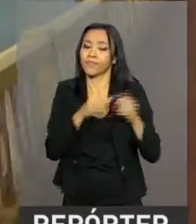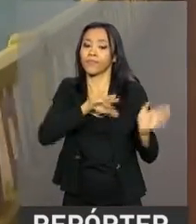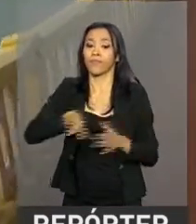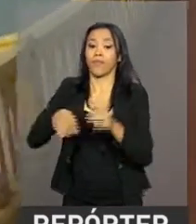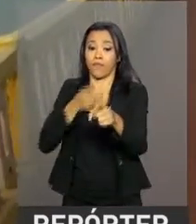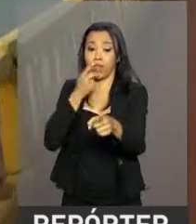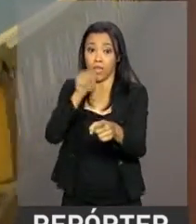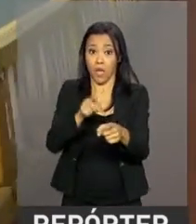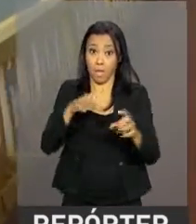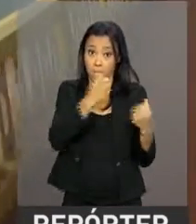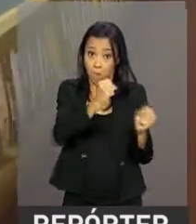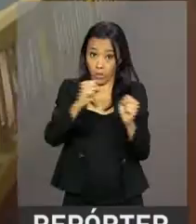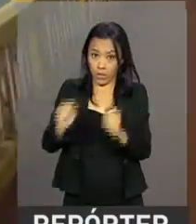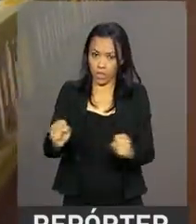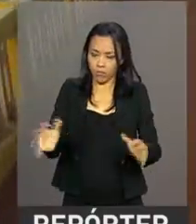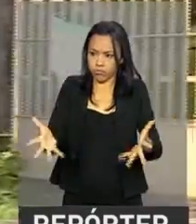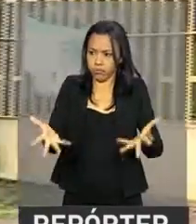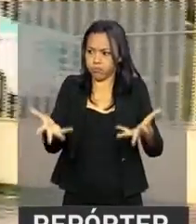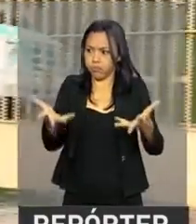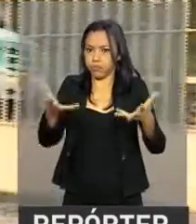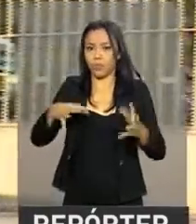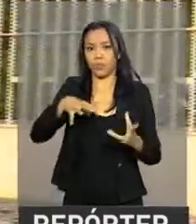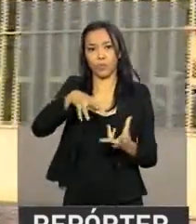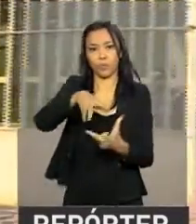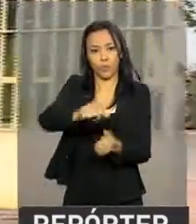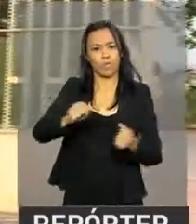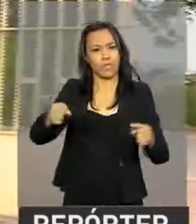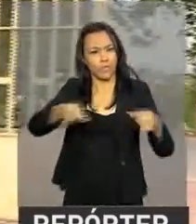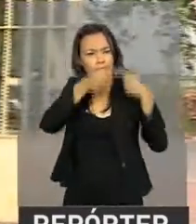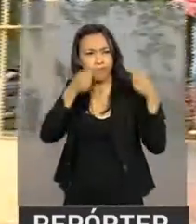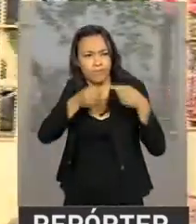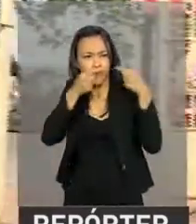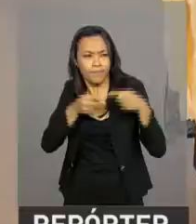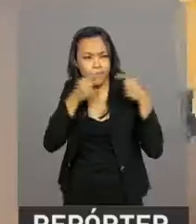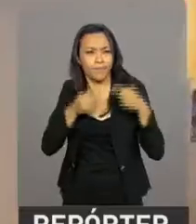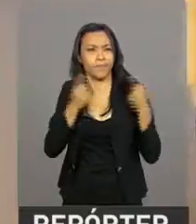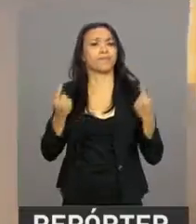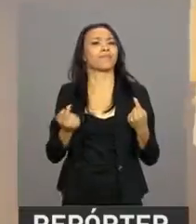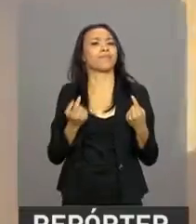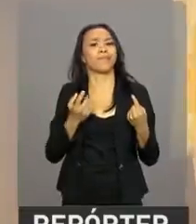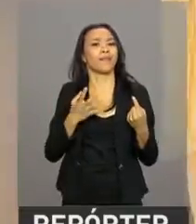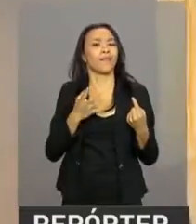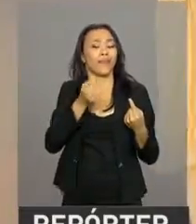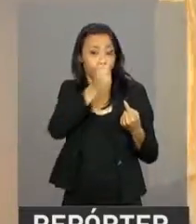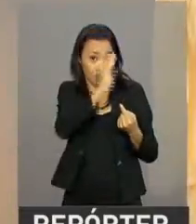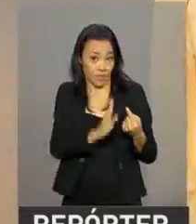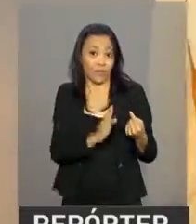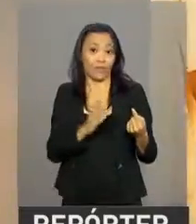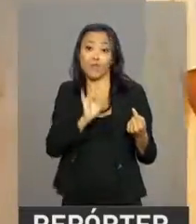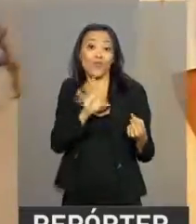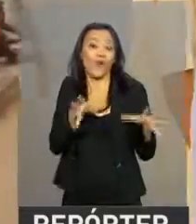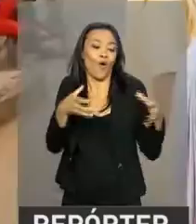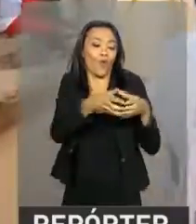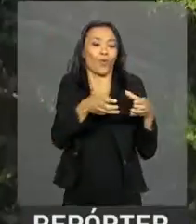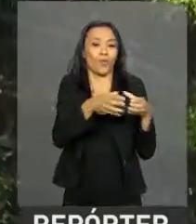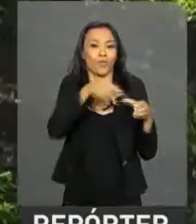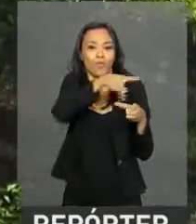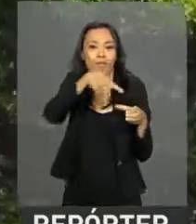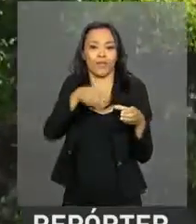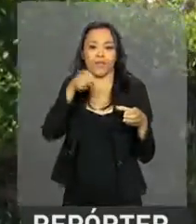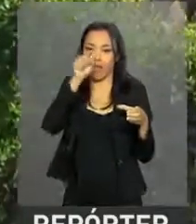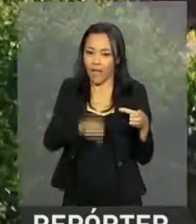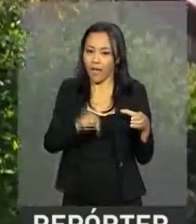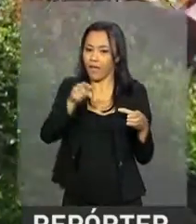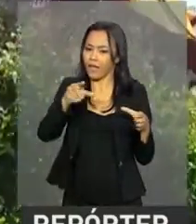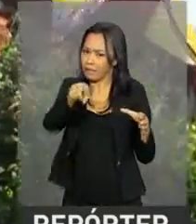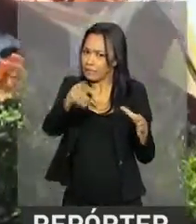das maiores potências emergentes do mundo, têm mais em comum do que a participação no BRICS. Mas falar sobre BRICS nessa cidade irmã já é um